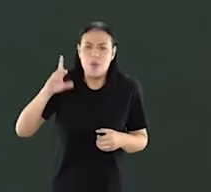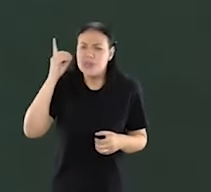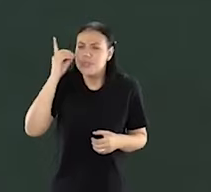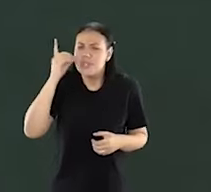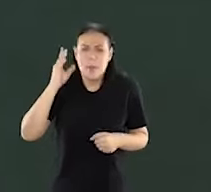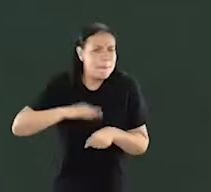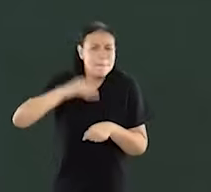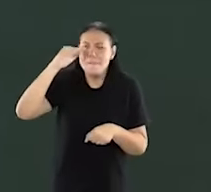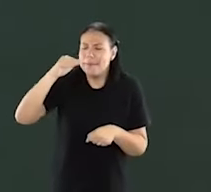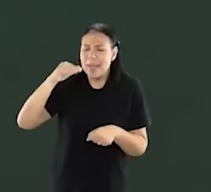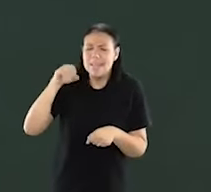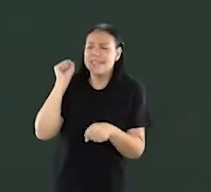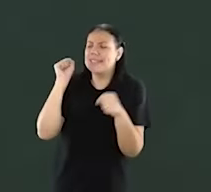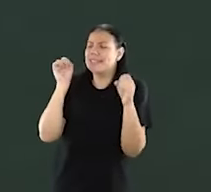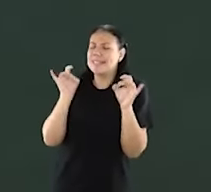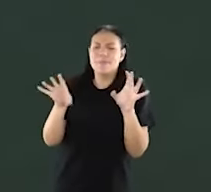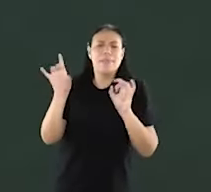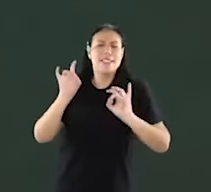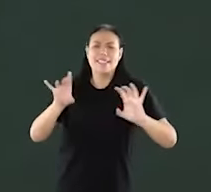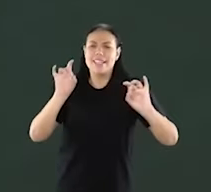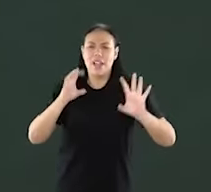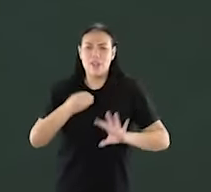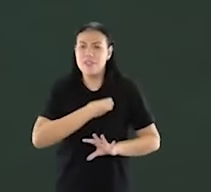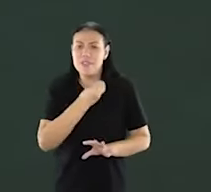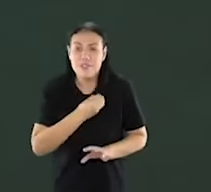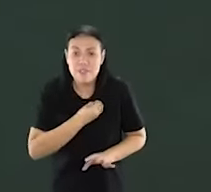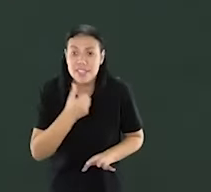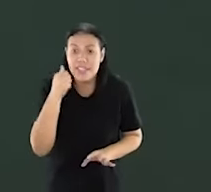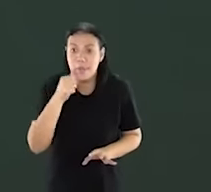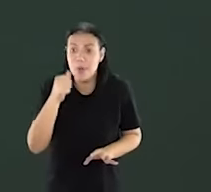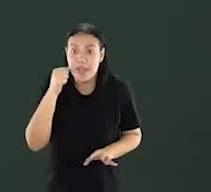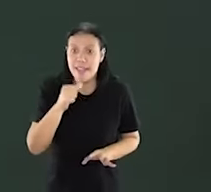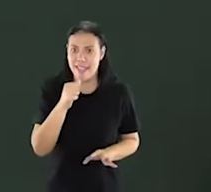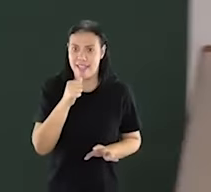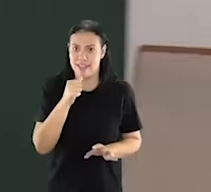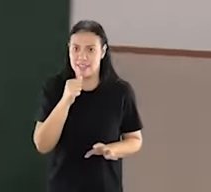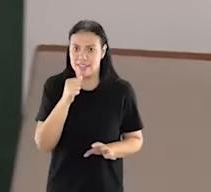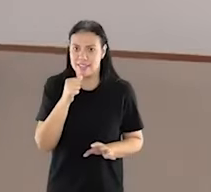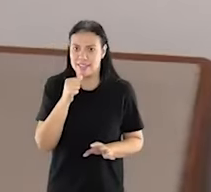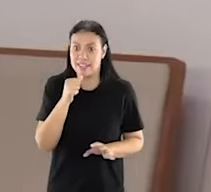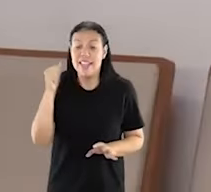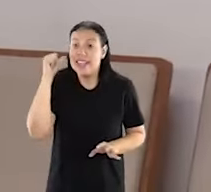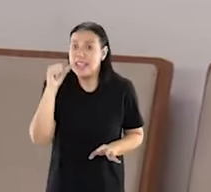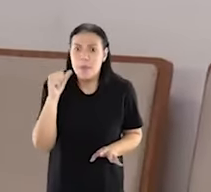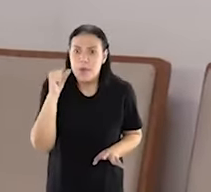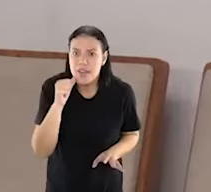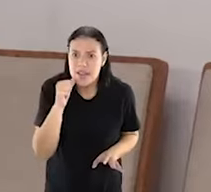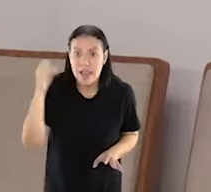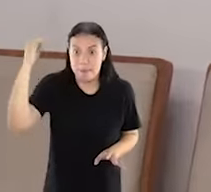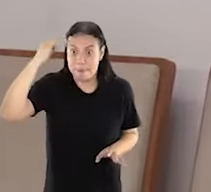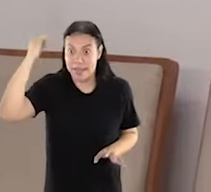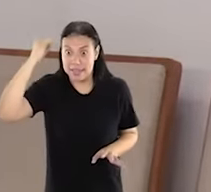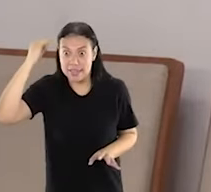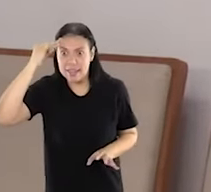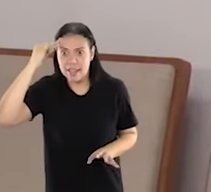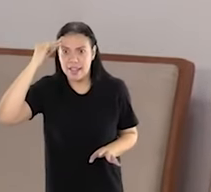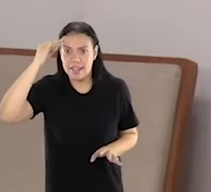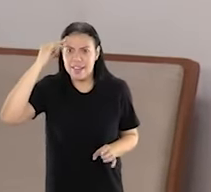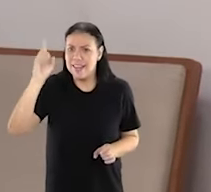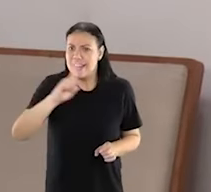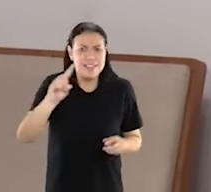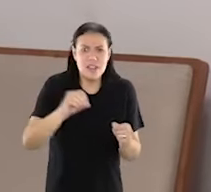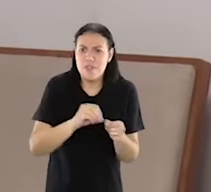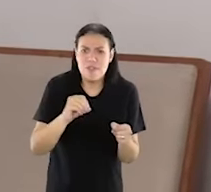esperado, sonhado, desejado da vida dela. E ela não apenas faz o seu melhor, mas faz de forma sacrificial.